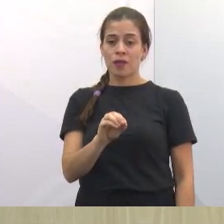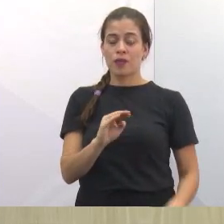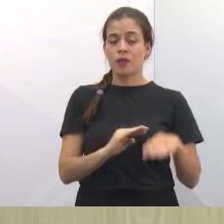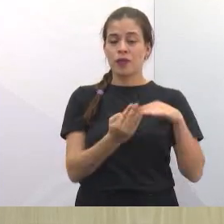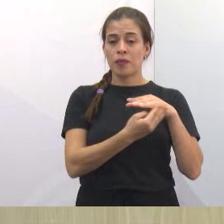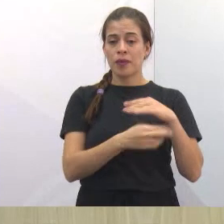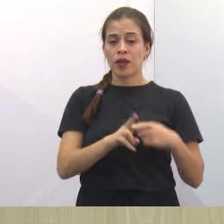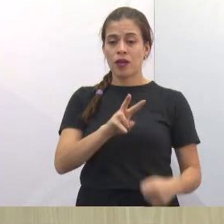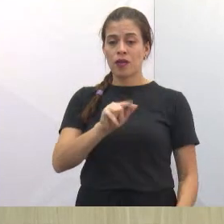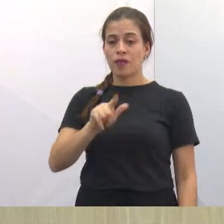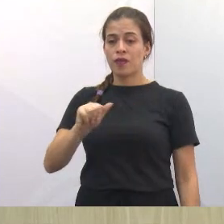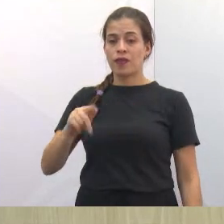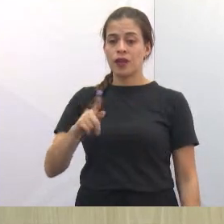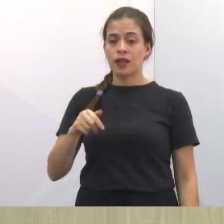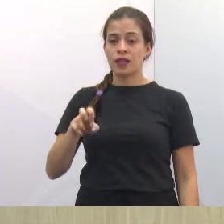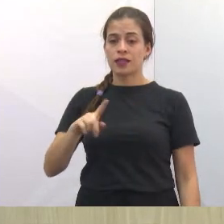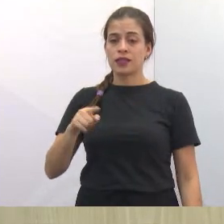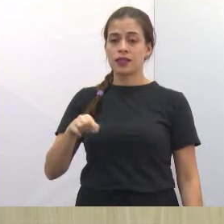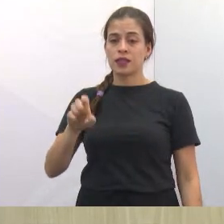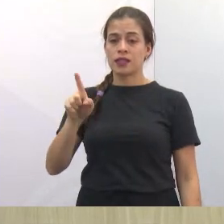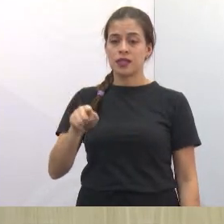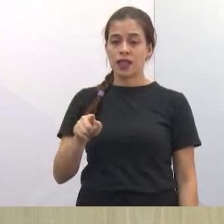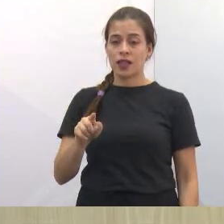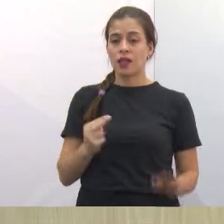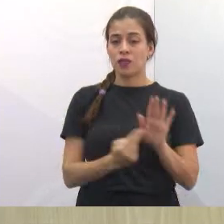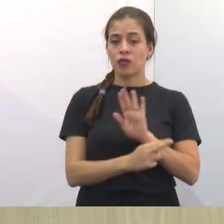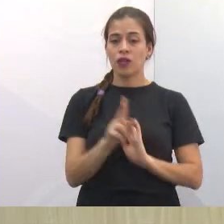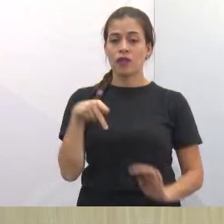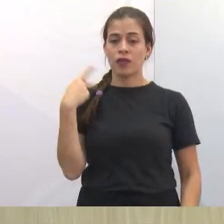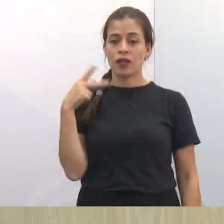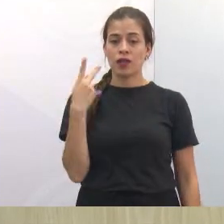Zezé. Autoria, vereador Hernani Barreto.